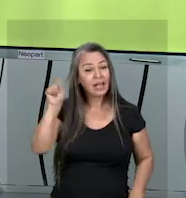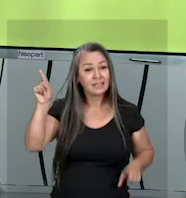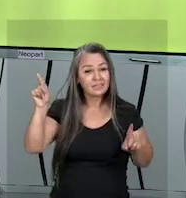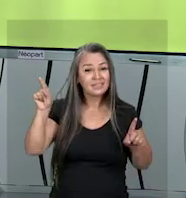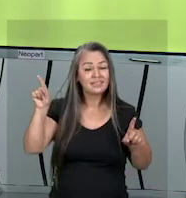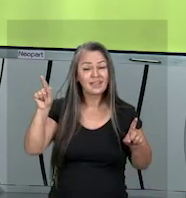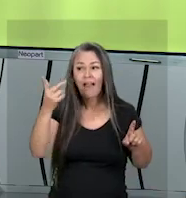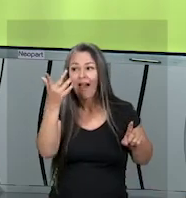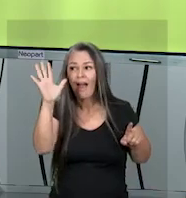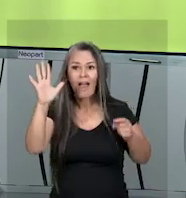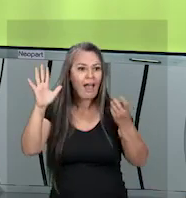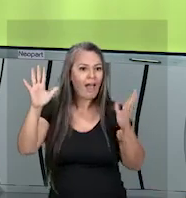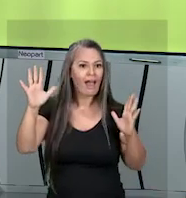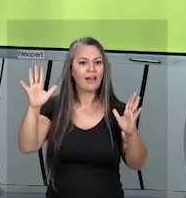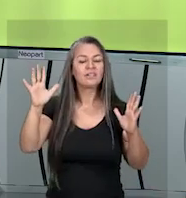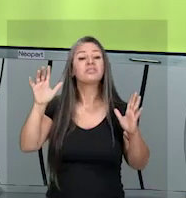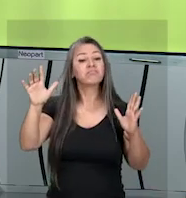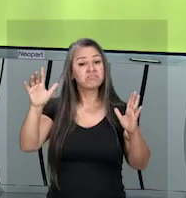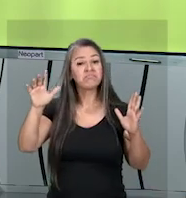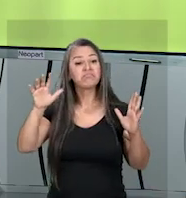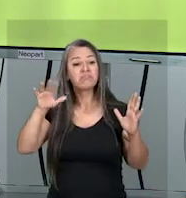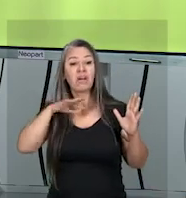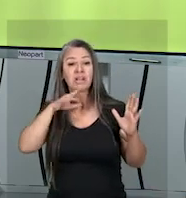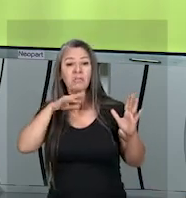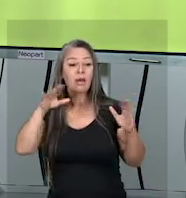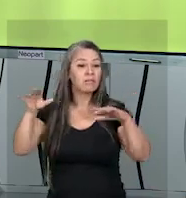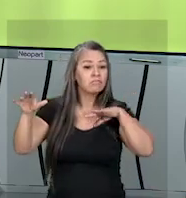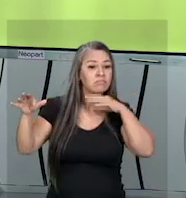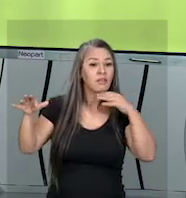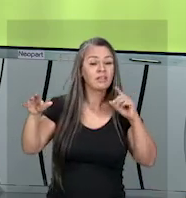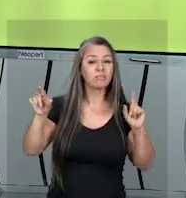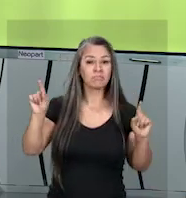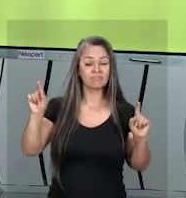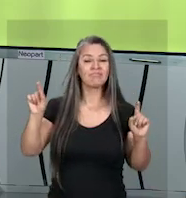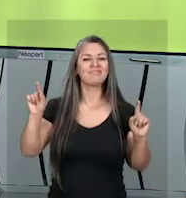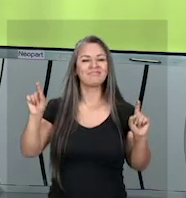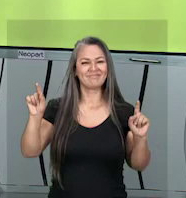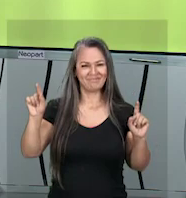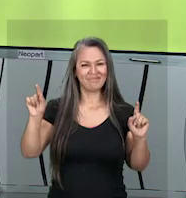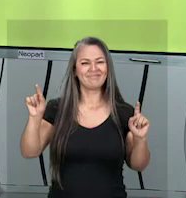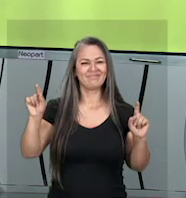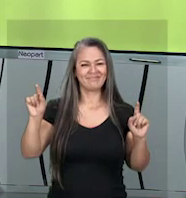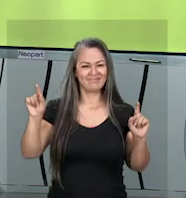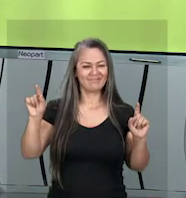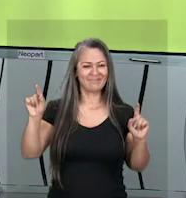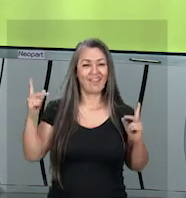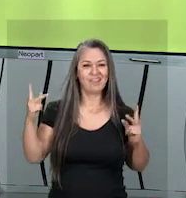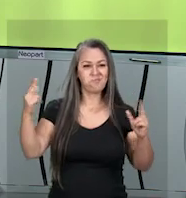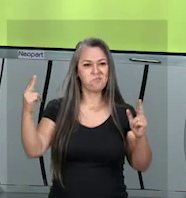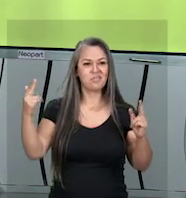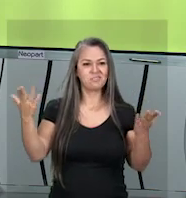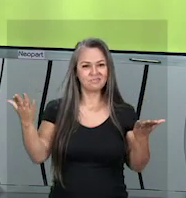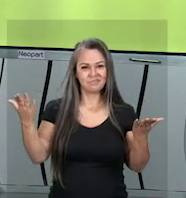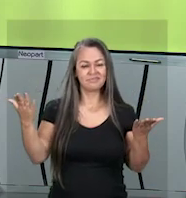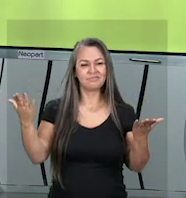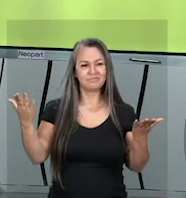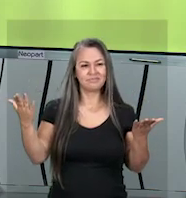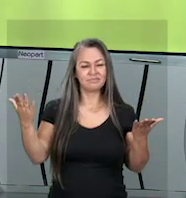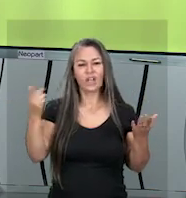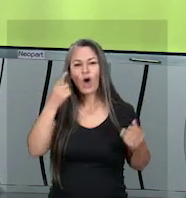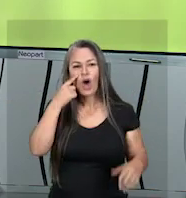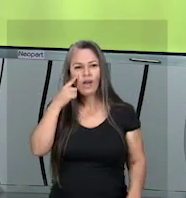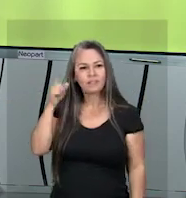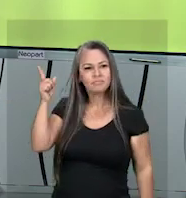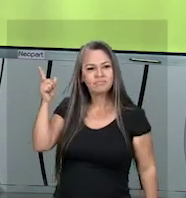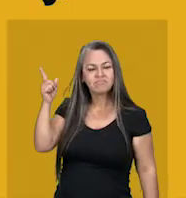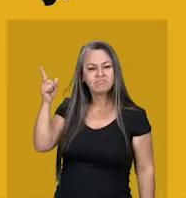né? Então, eles comparam que o cerrado brasileiro é a famosa savana africana. Então, aqui você tem aí, ó,